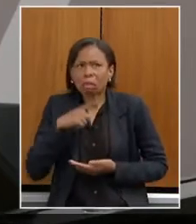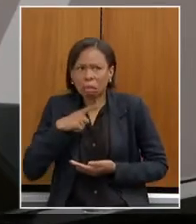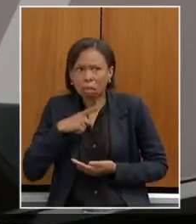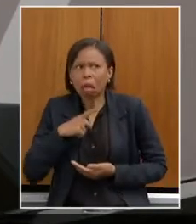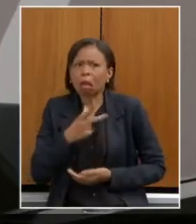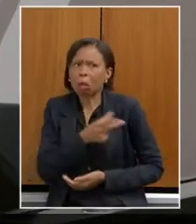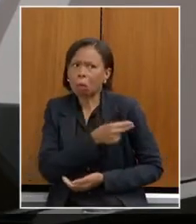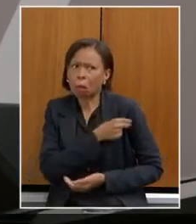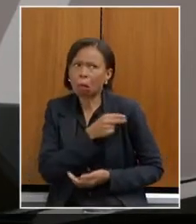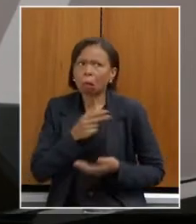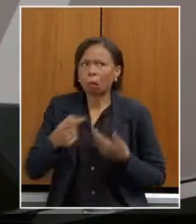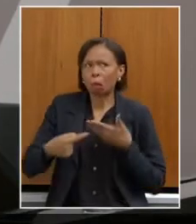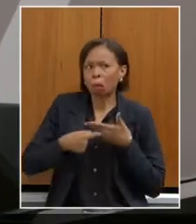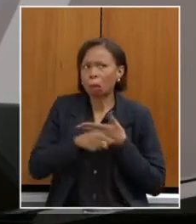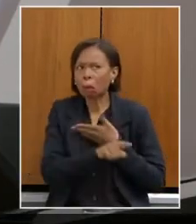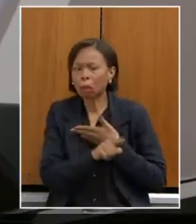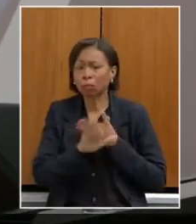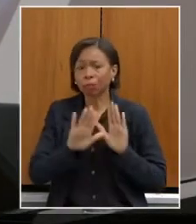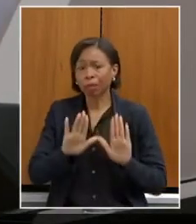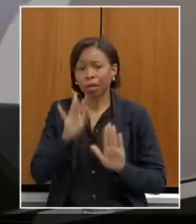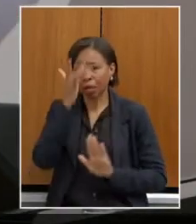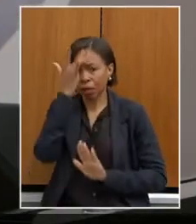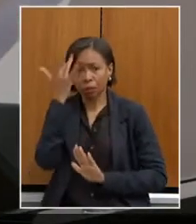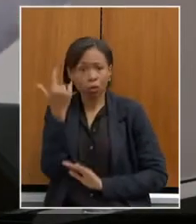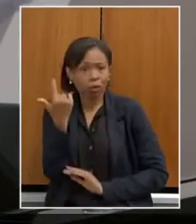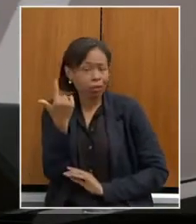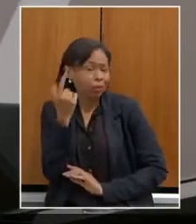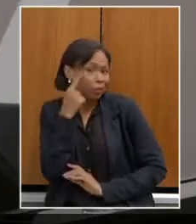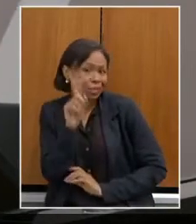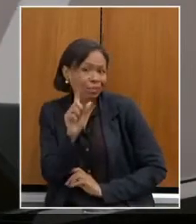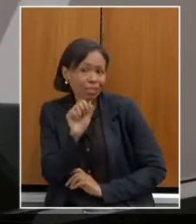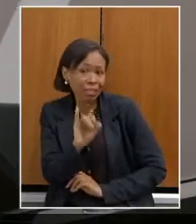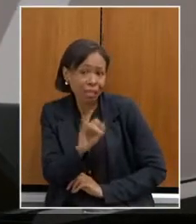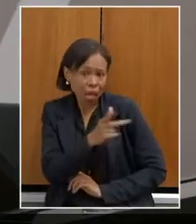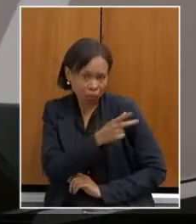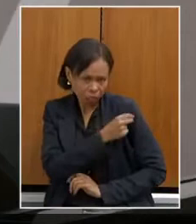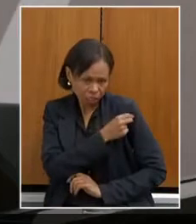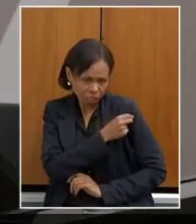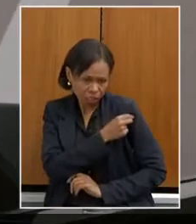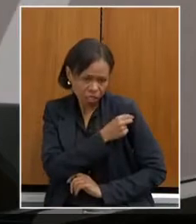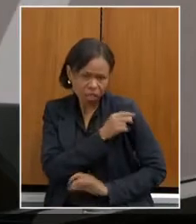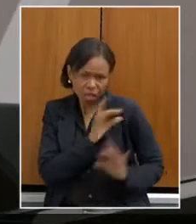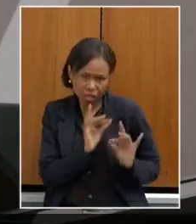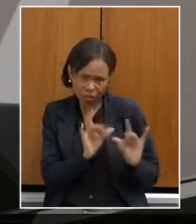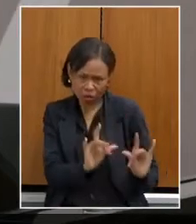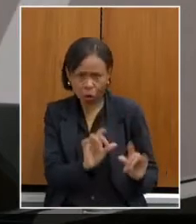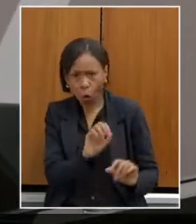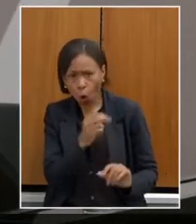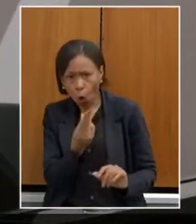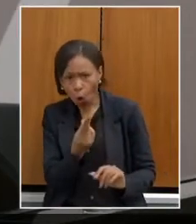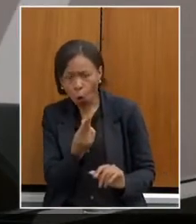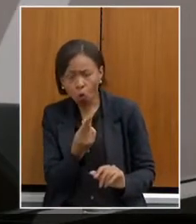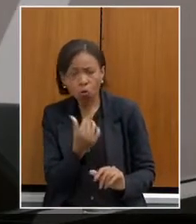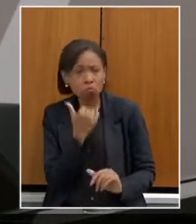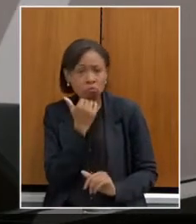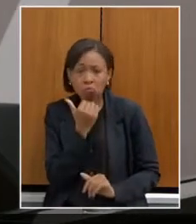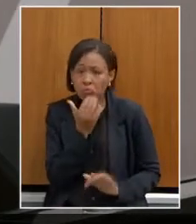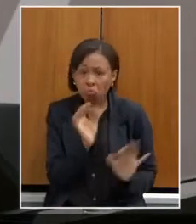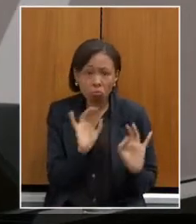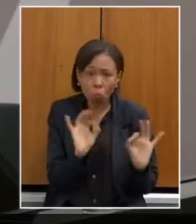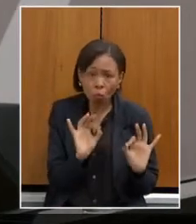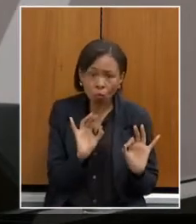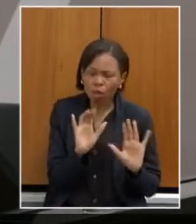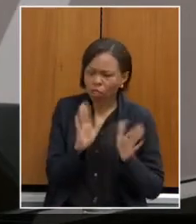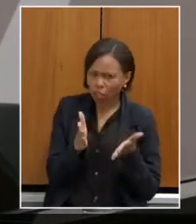realmente a pessoa não sabe se aquela vacina foi perdida ou se foi ela que não respondeu então já tem alguma coisa